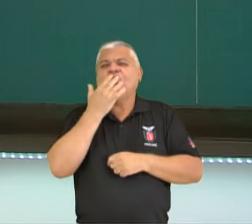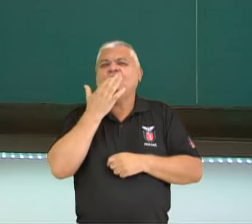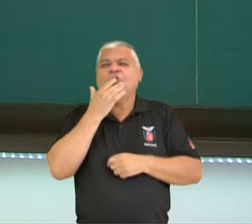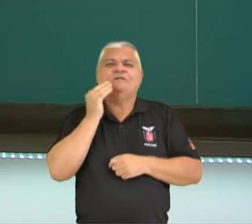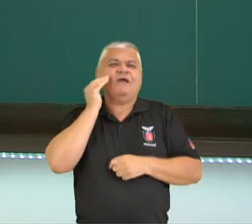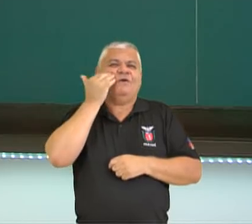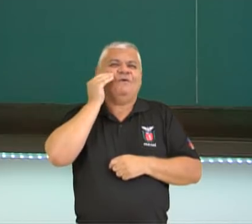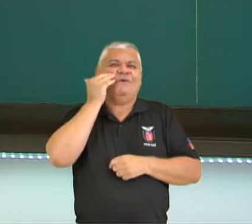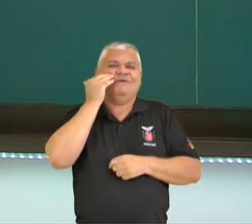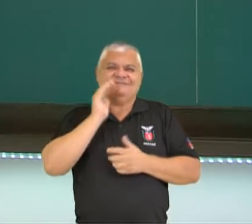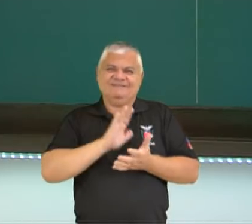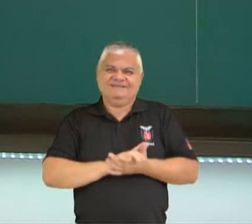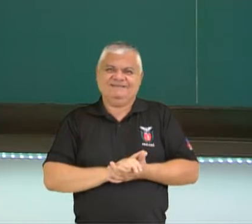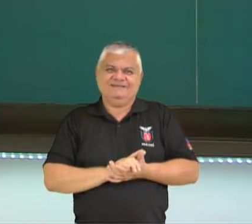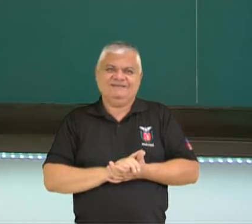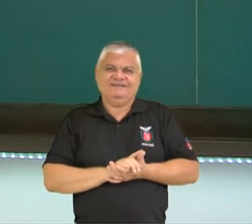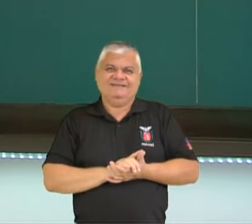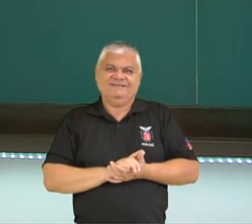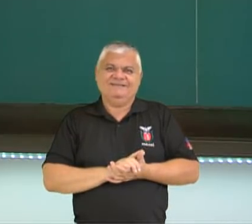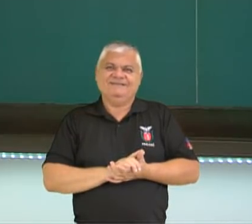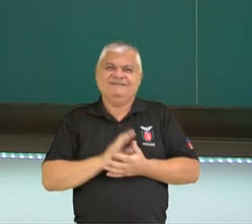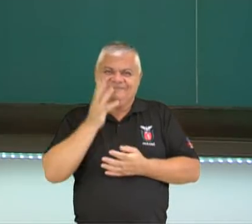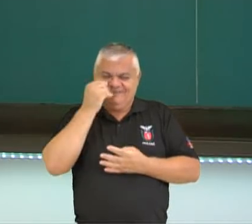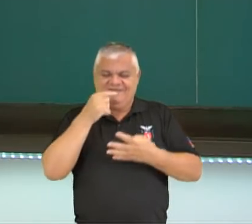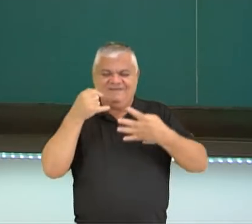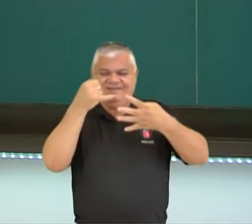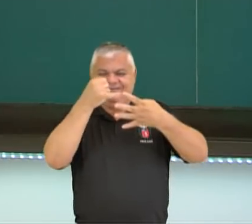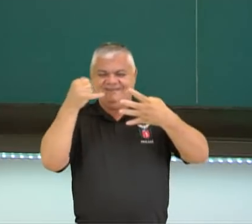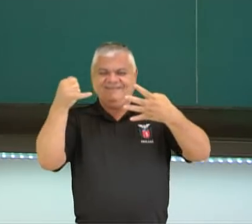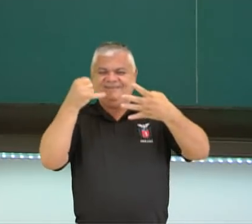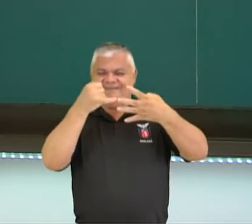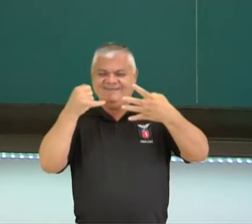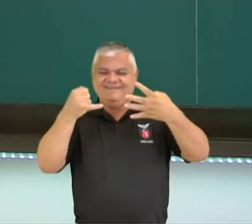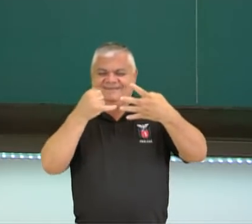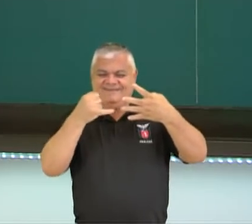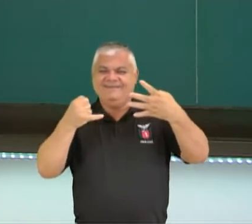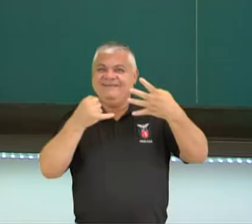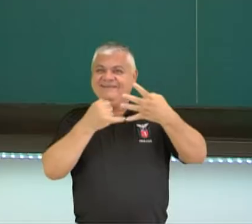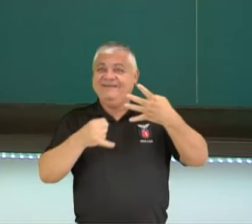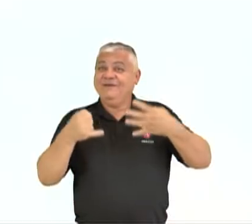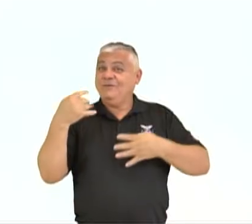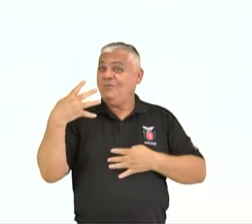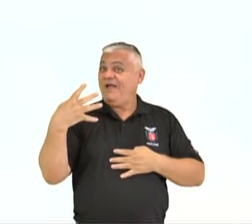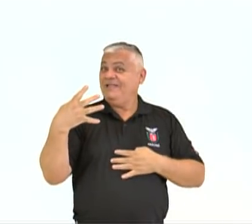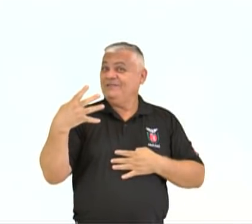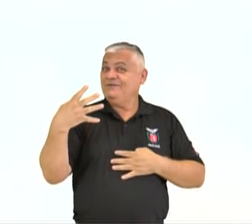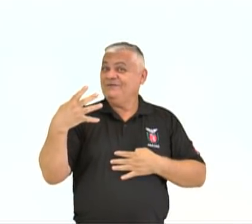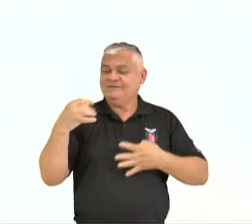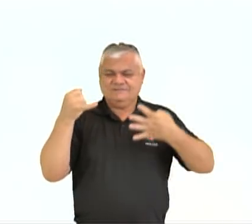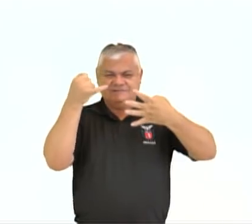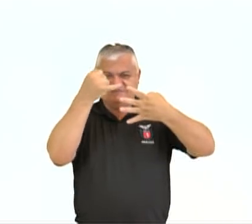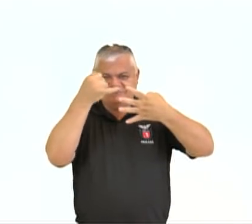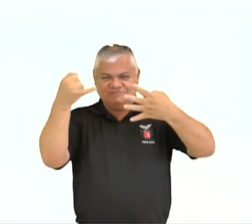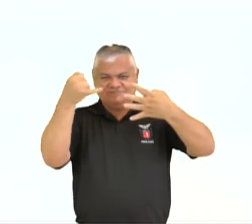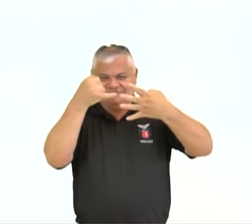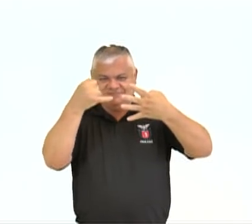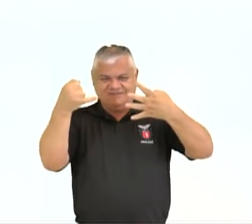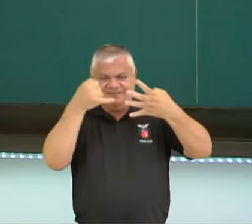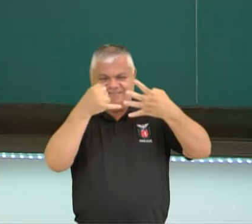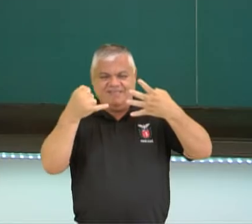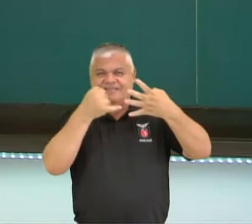da Rosa fofinho uma quadrinha Olha só lembro quadrinha quatro versos um